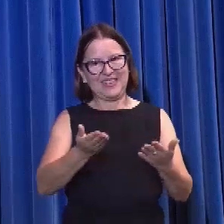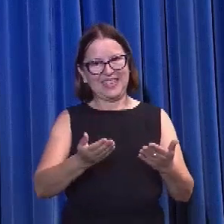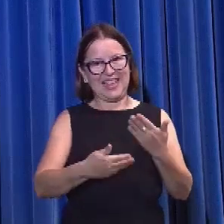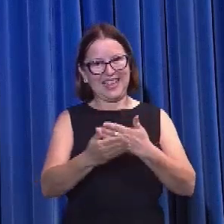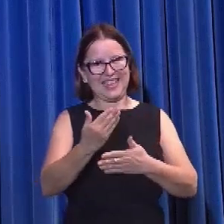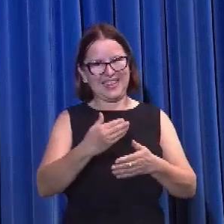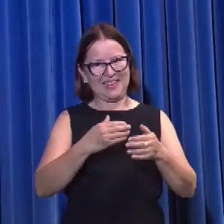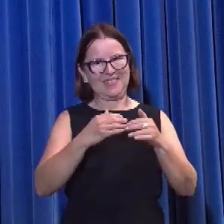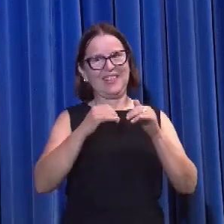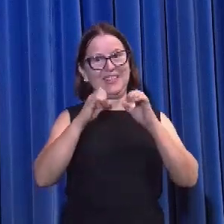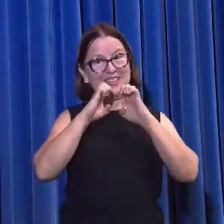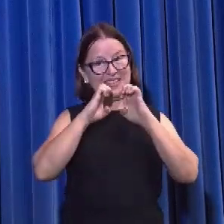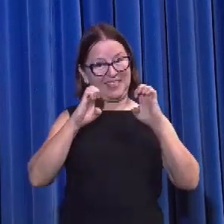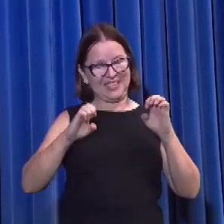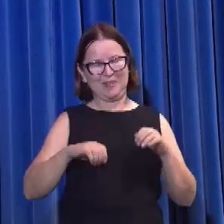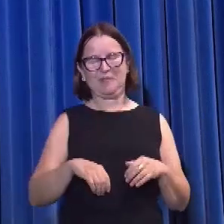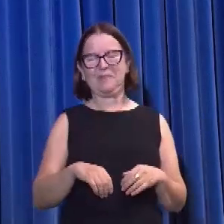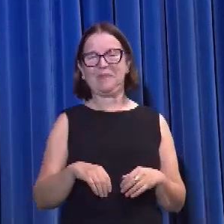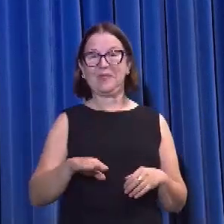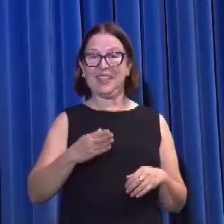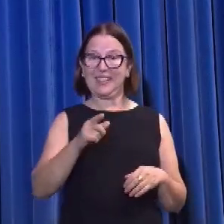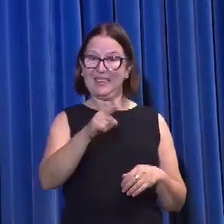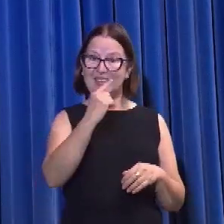Então nós temos frutos de vida,